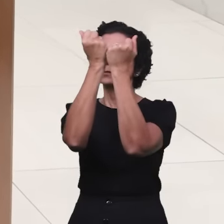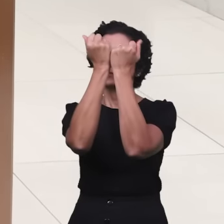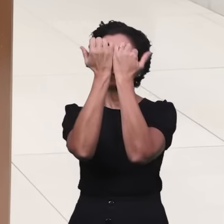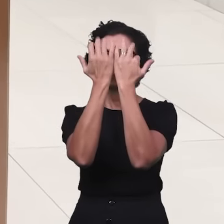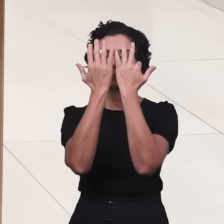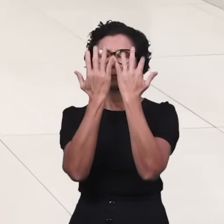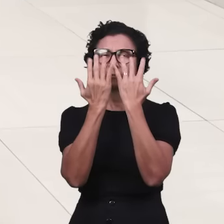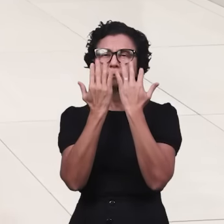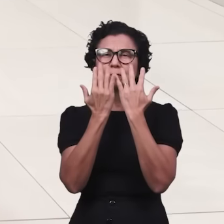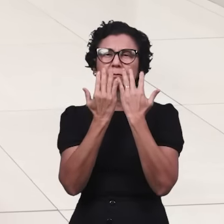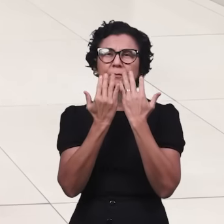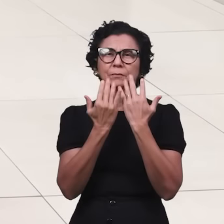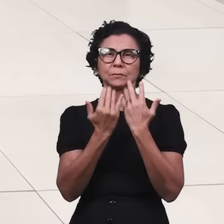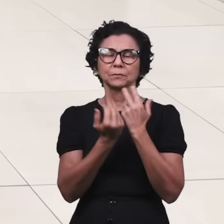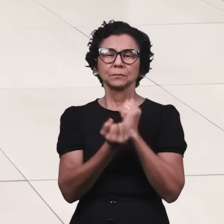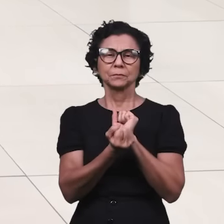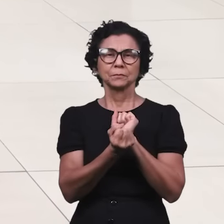estende a tua